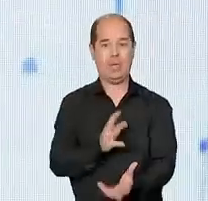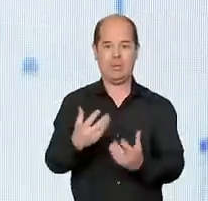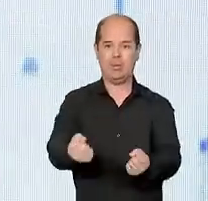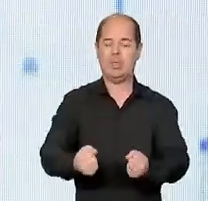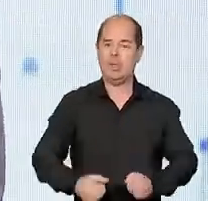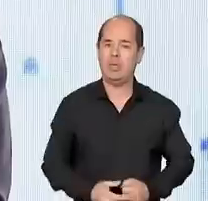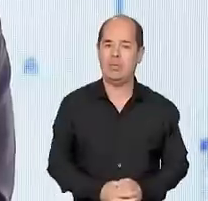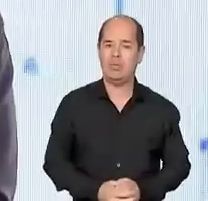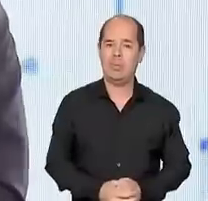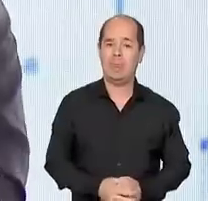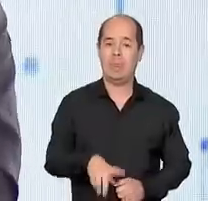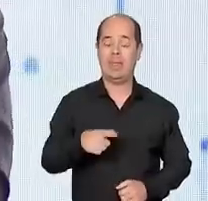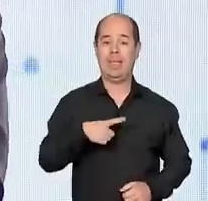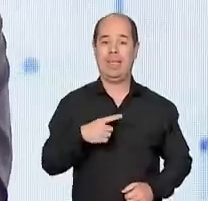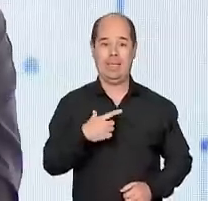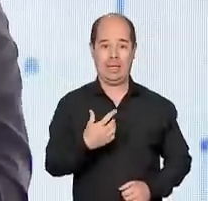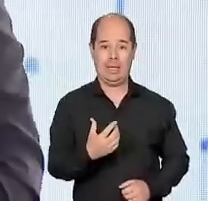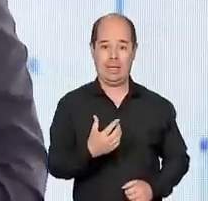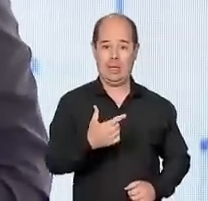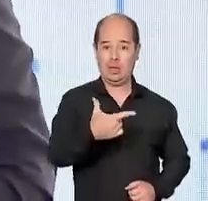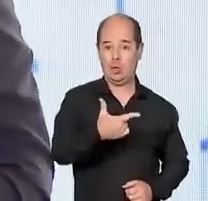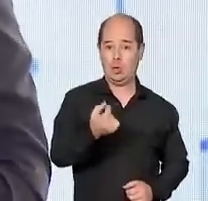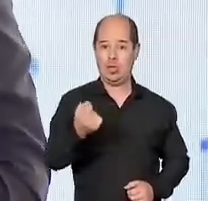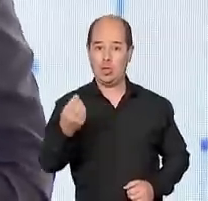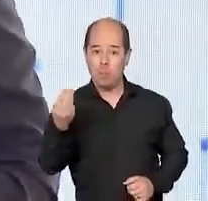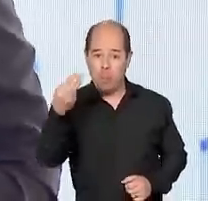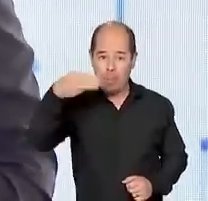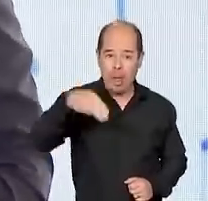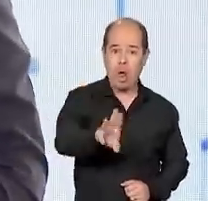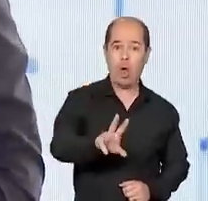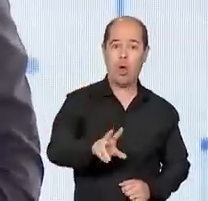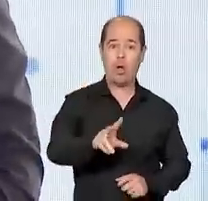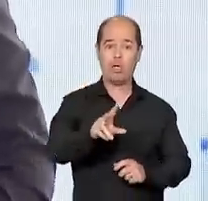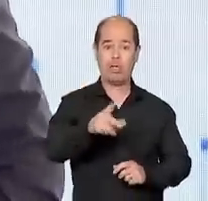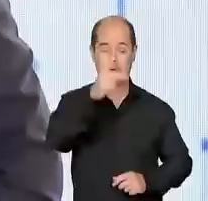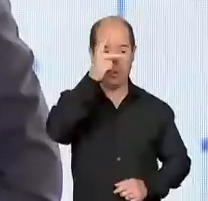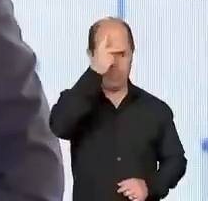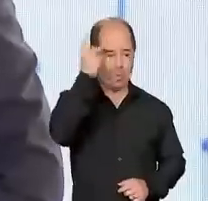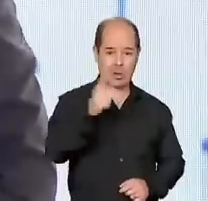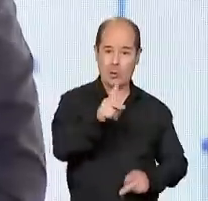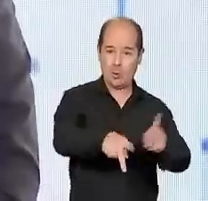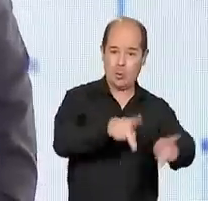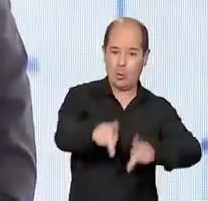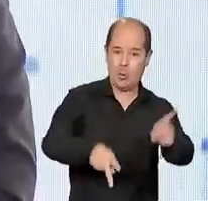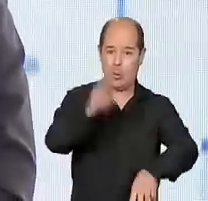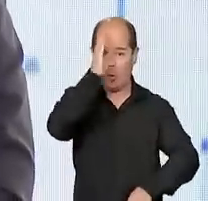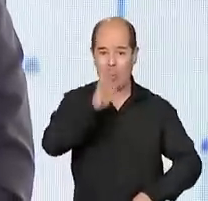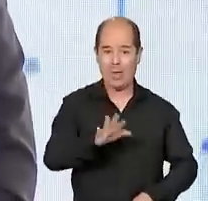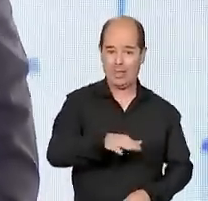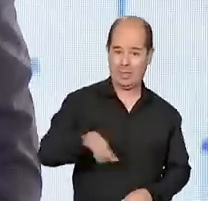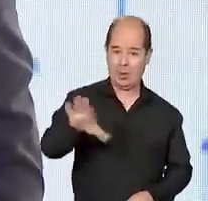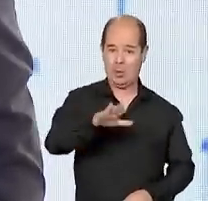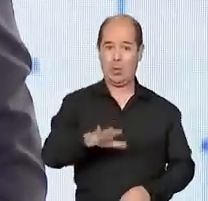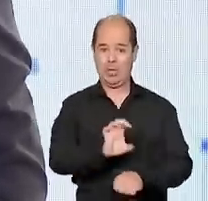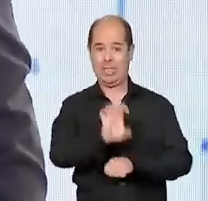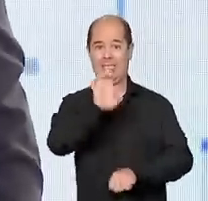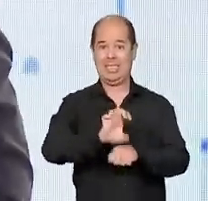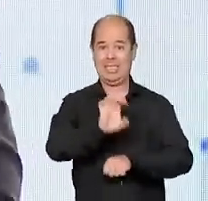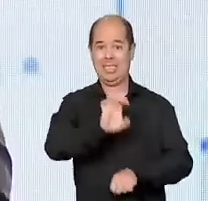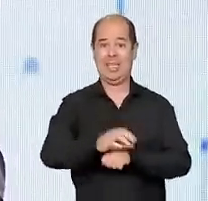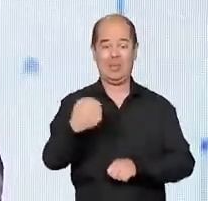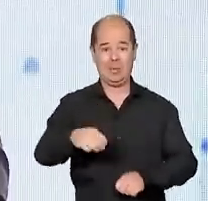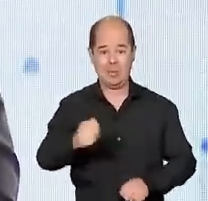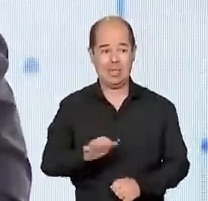e brasileiras. E o Estado tem, então, esse papel fundamental. Além das